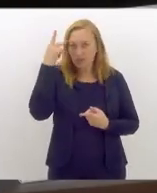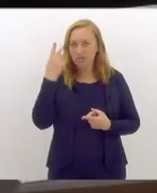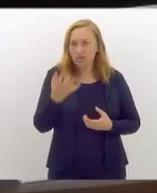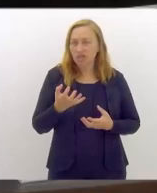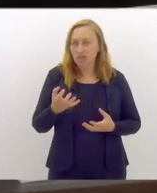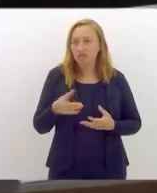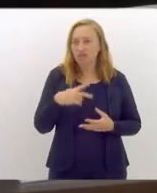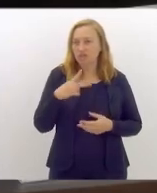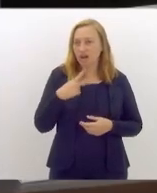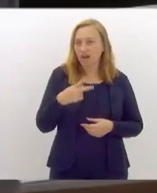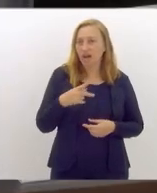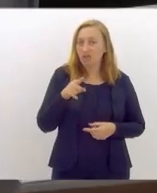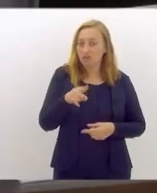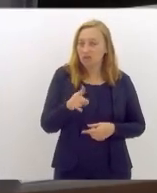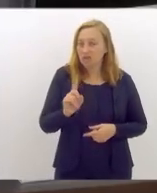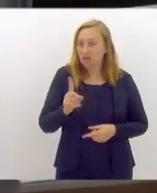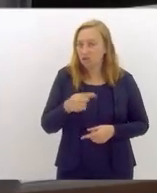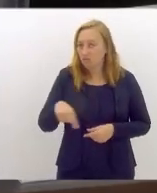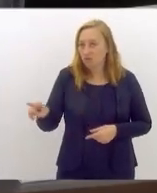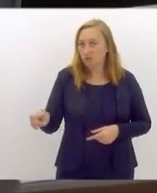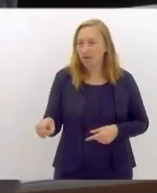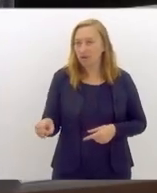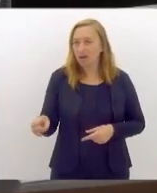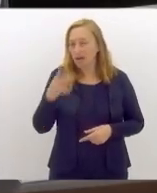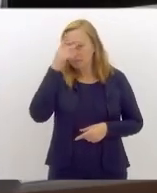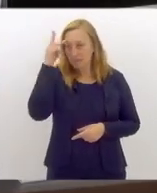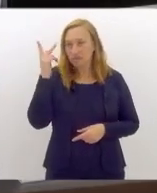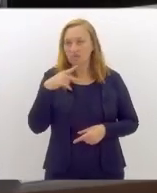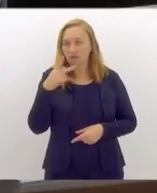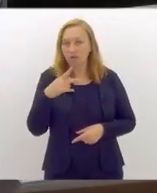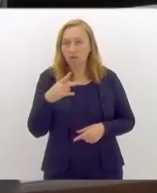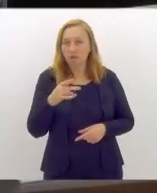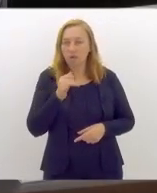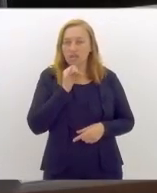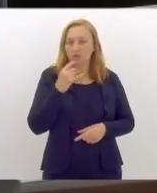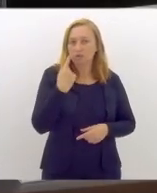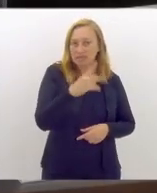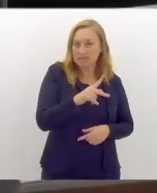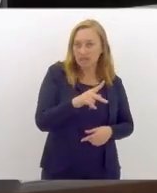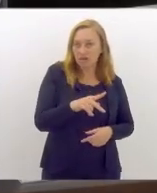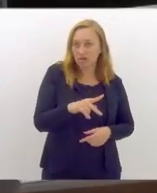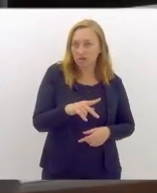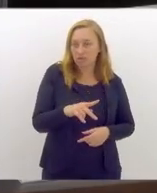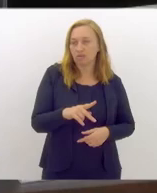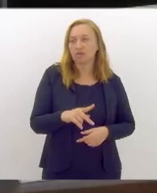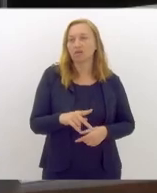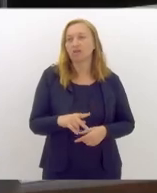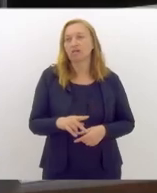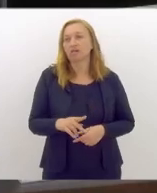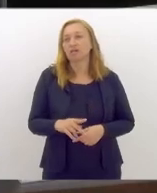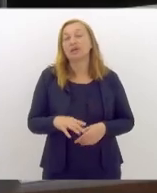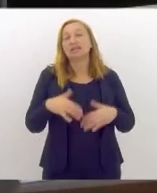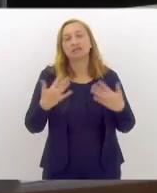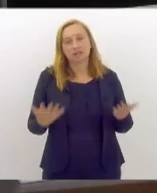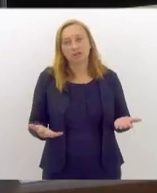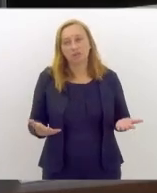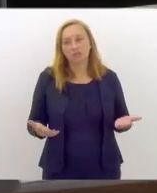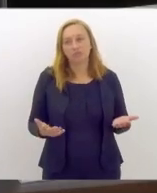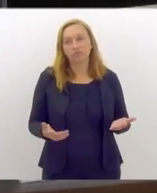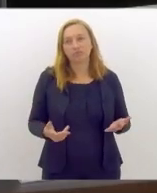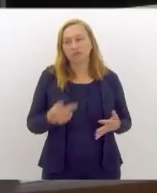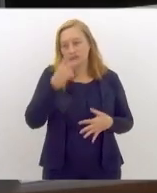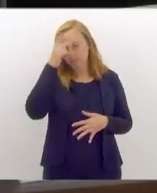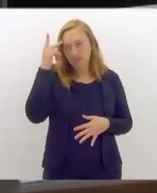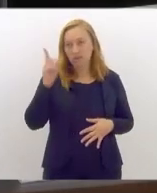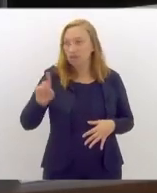fazer uma coisa quando você não foi ela citou o exemplo que você tinha dado para ela você nem estava ali então é uma pessoa